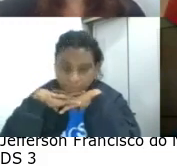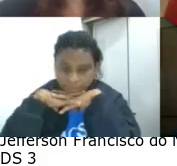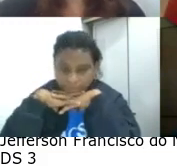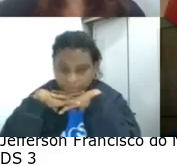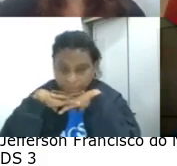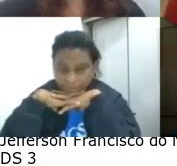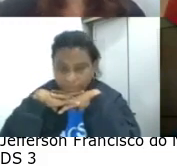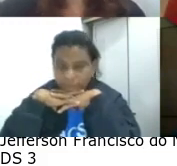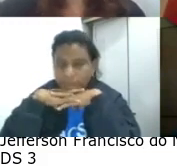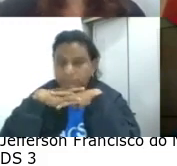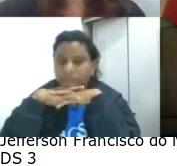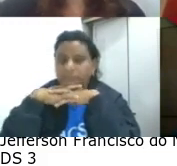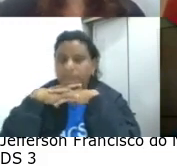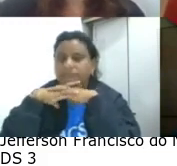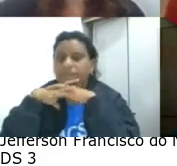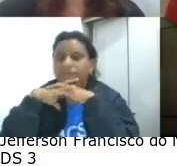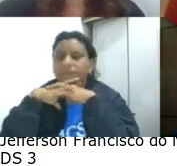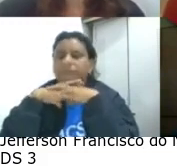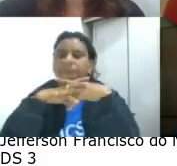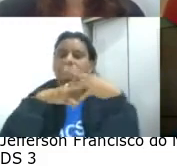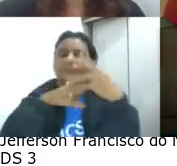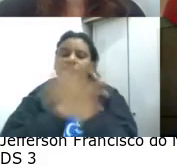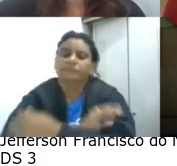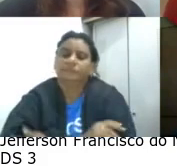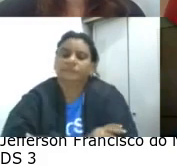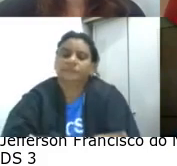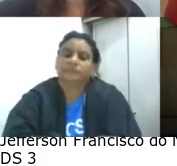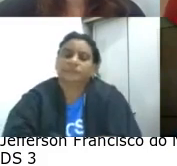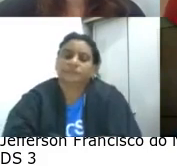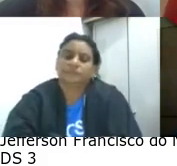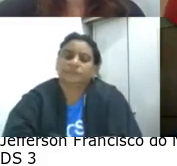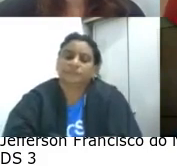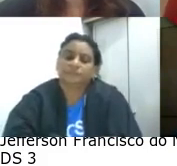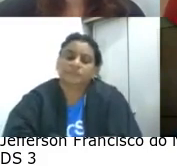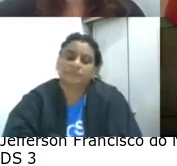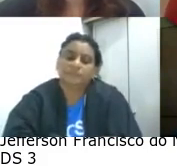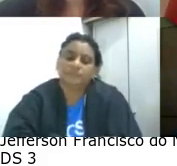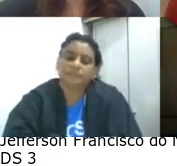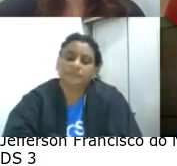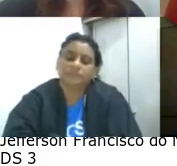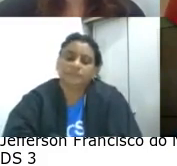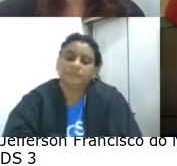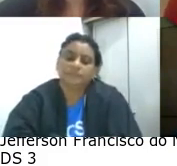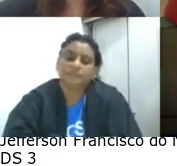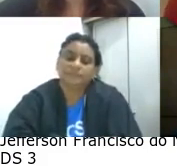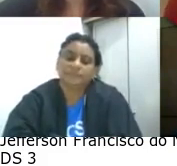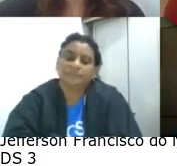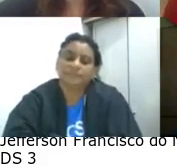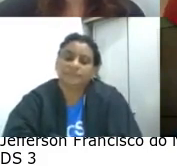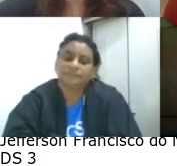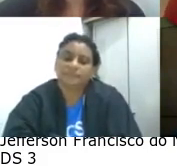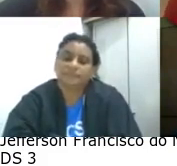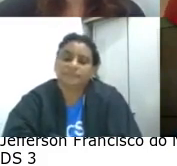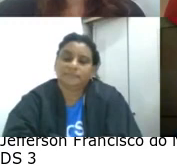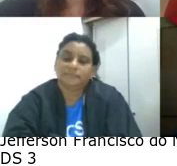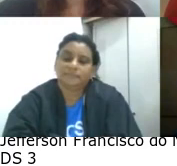que esse vínculo ele está construído dentro da comunidade não existe outro membro da equipe de saúde da